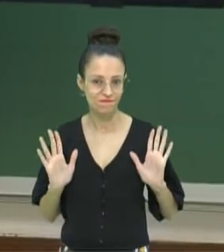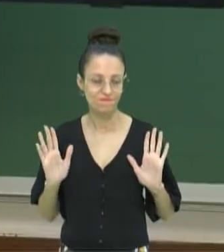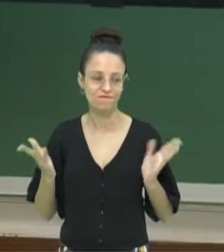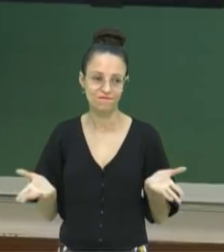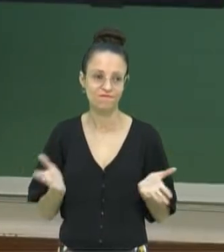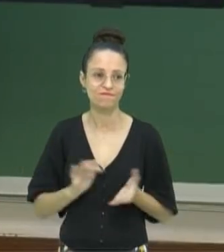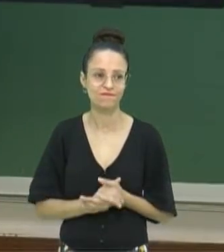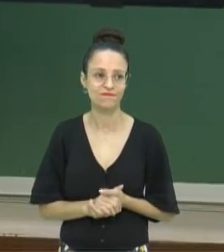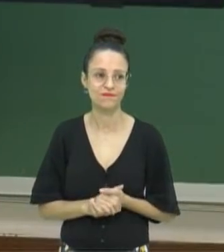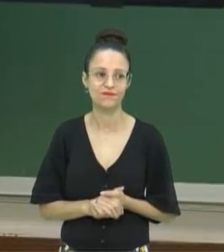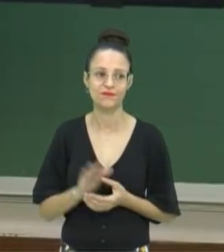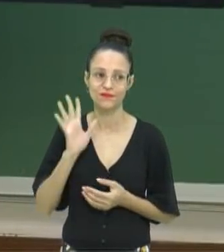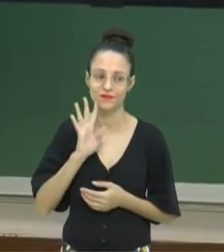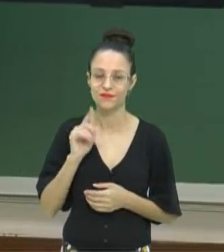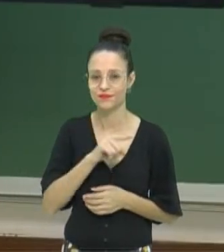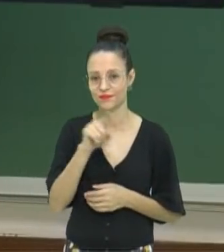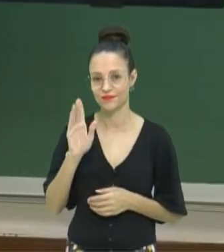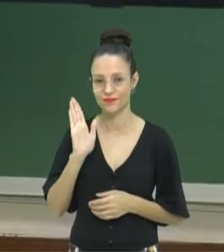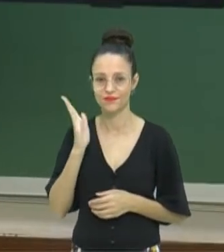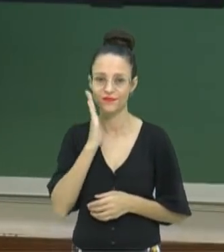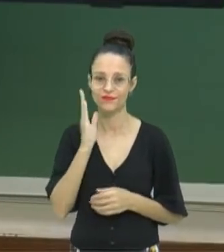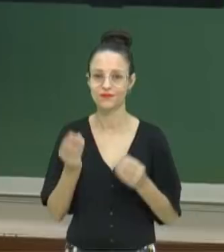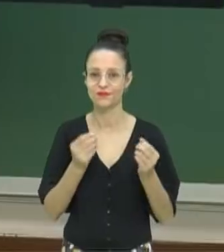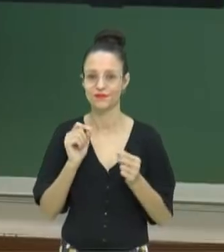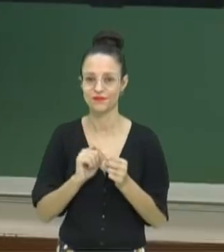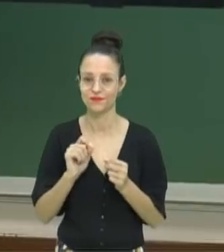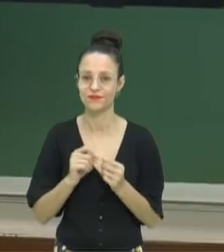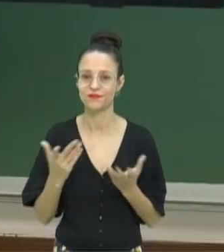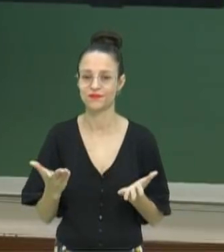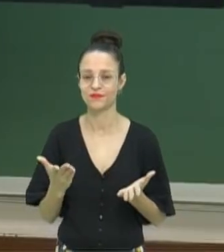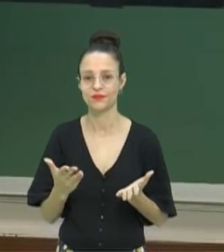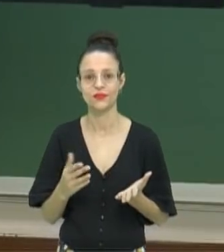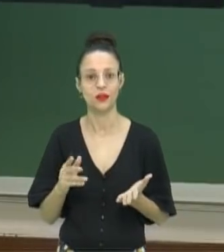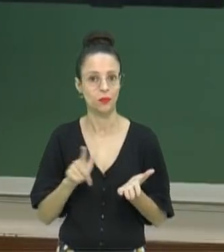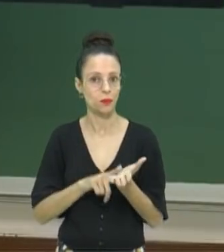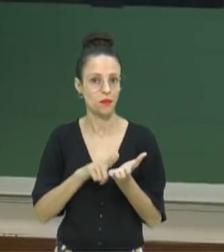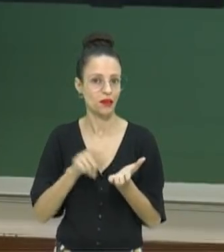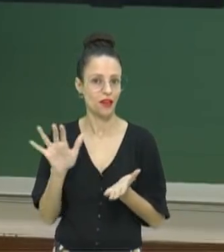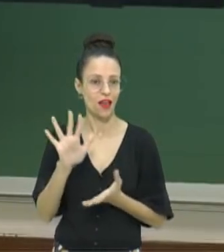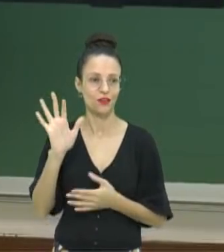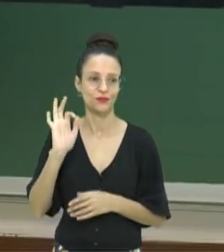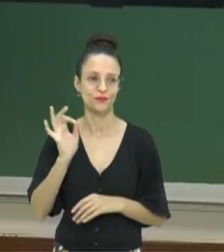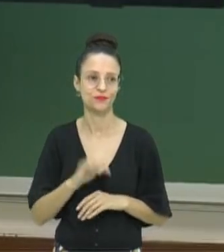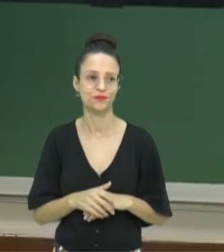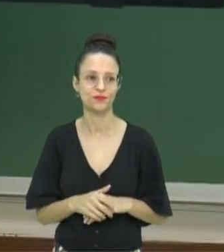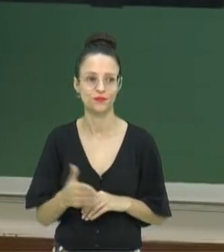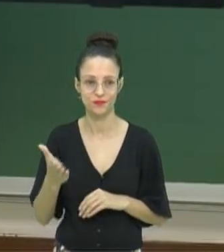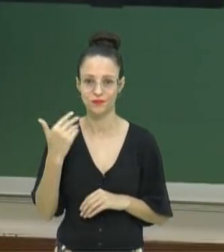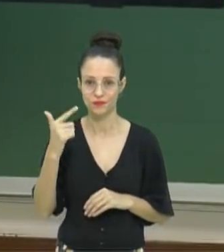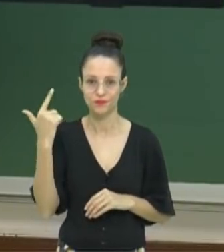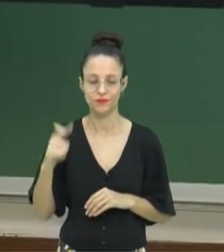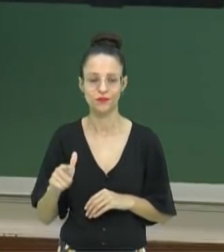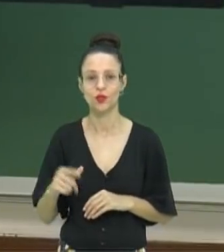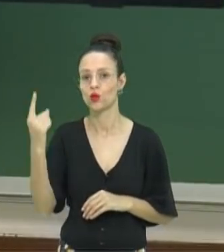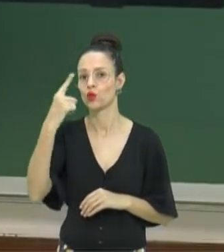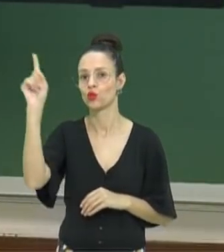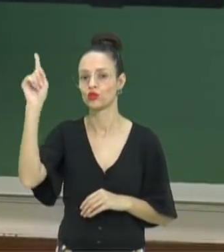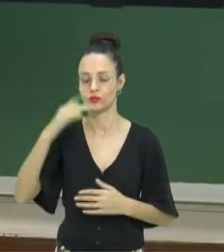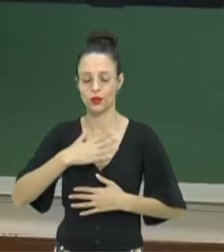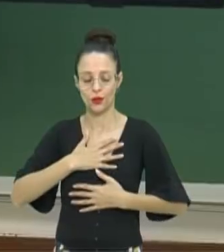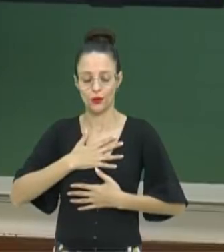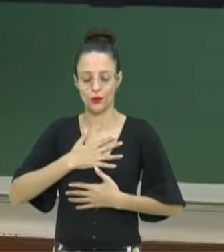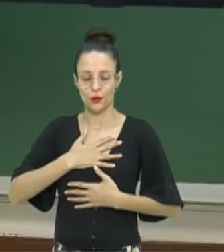Bem legal isso, ó. Você já sabe como fazer, não precisa ficar gastando mais, porque o papel contact é caro, hein? Vamos pro próximo? E o último,